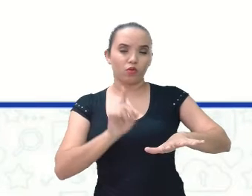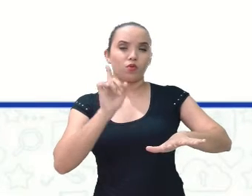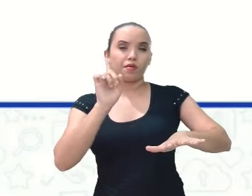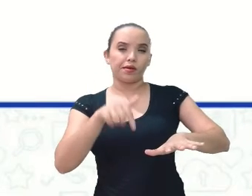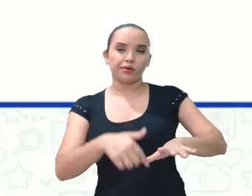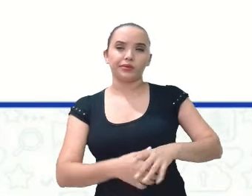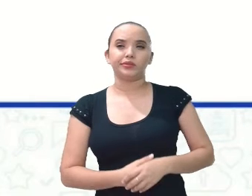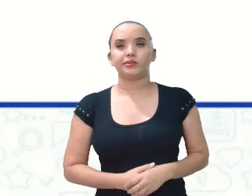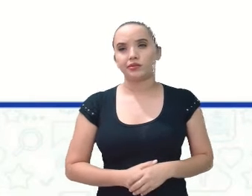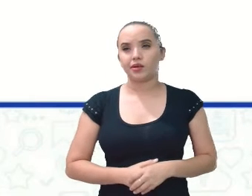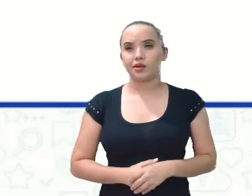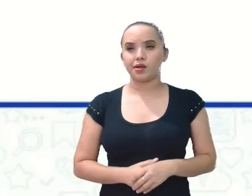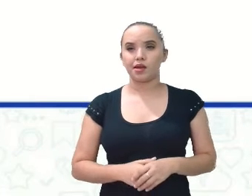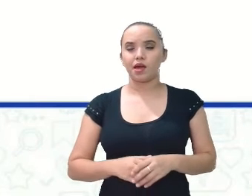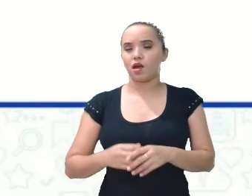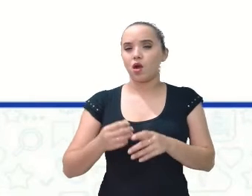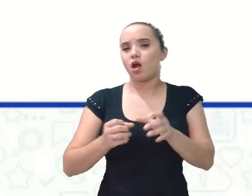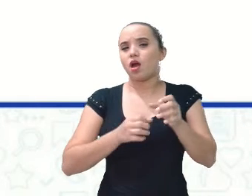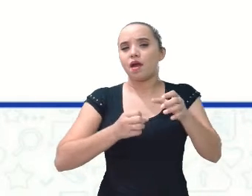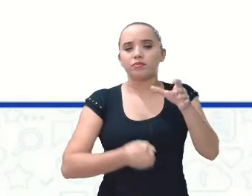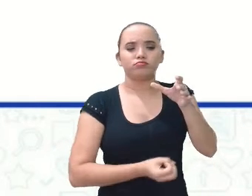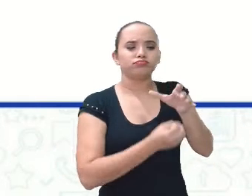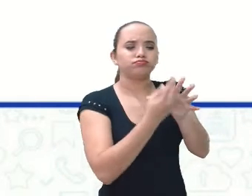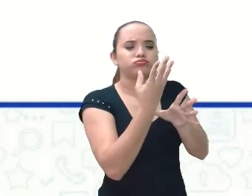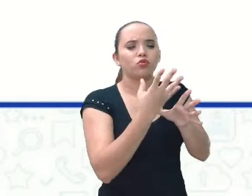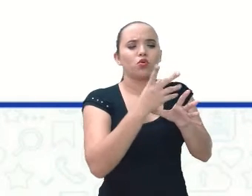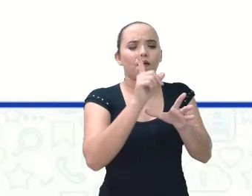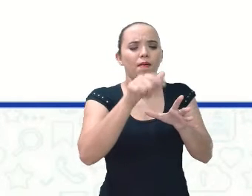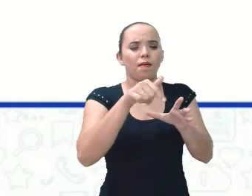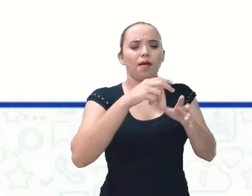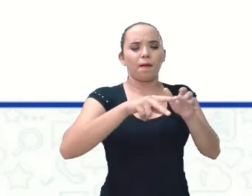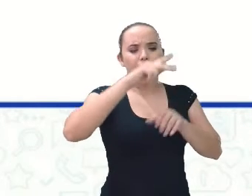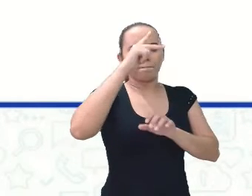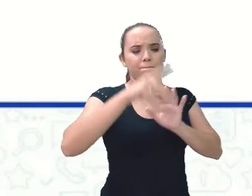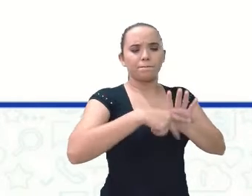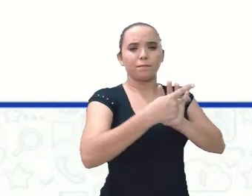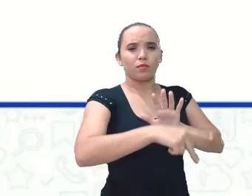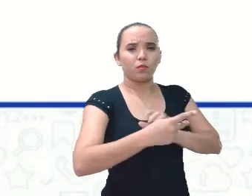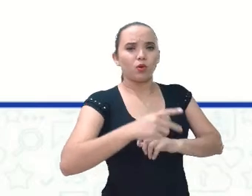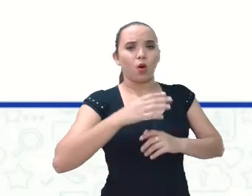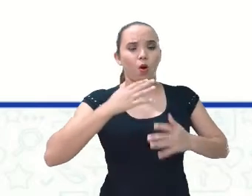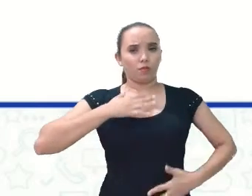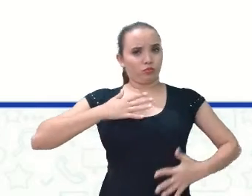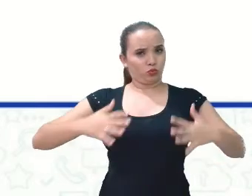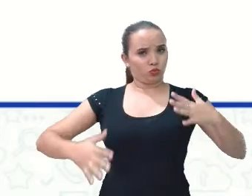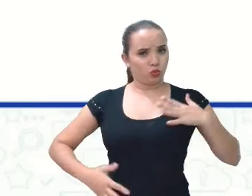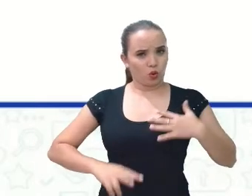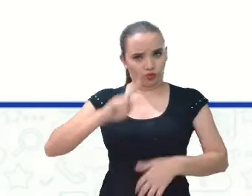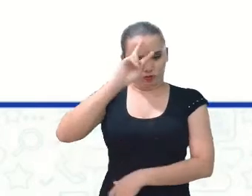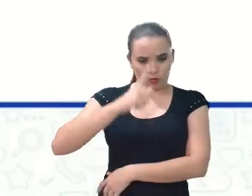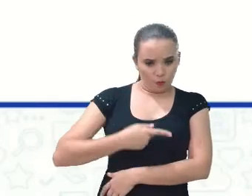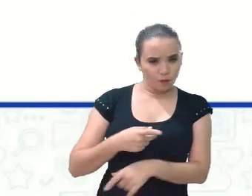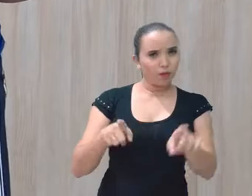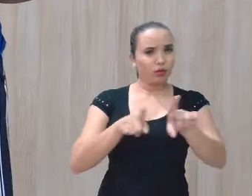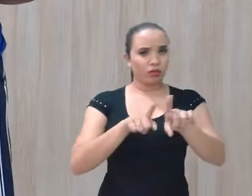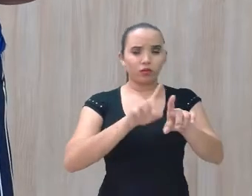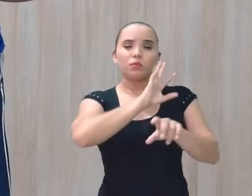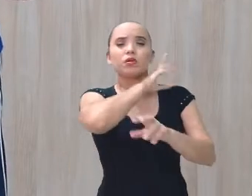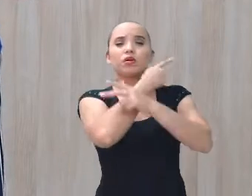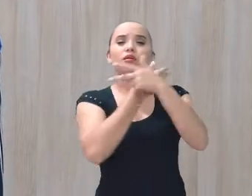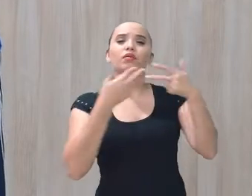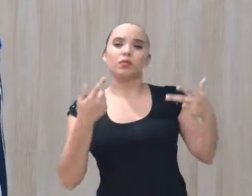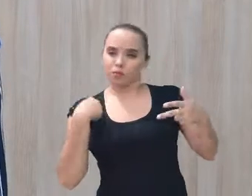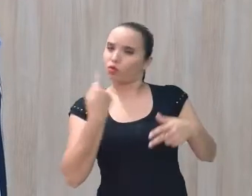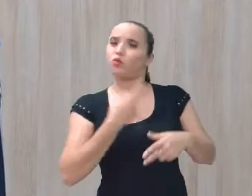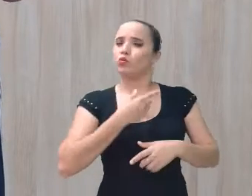são produzidos pelos corpos, tanto os corpos humanos como os de outros animais, né? O nosso corpo produz som,